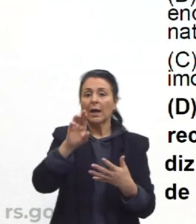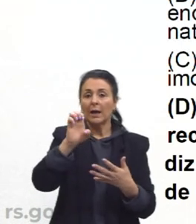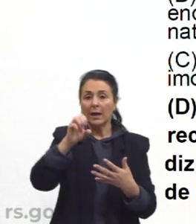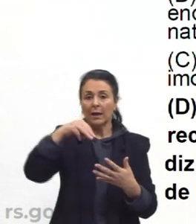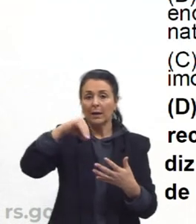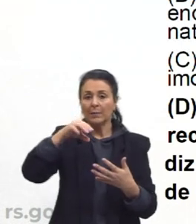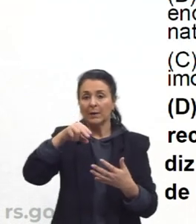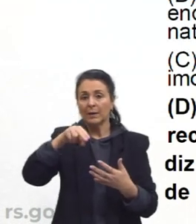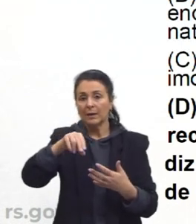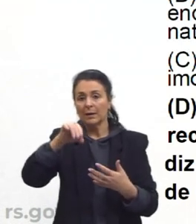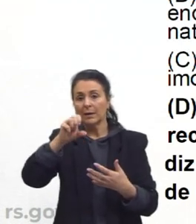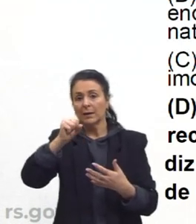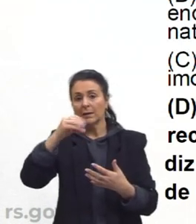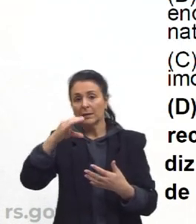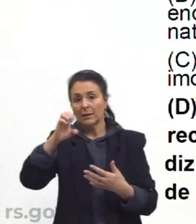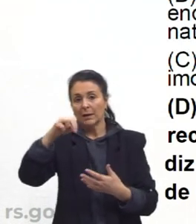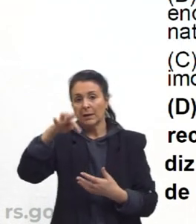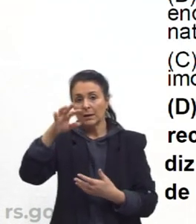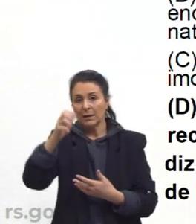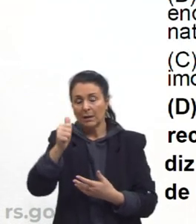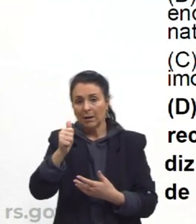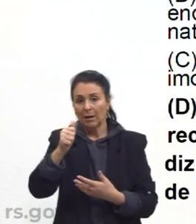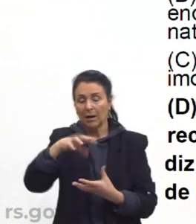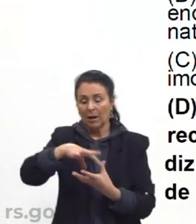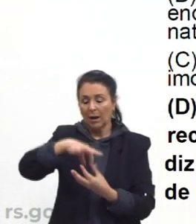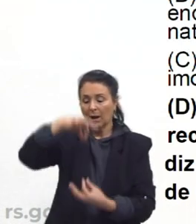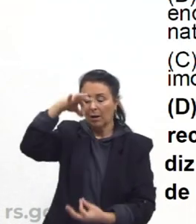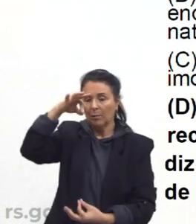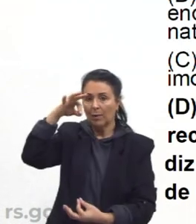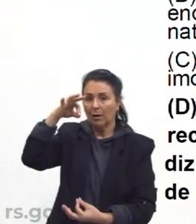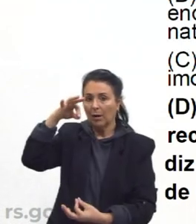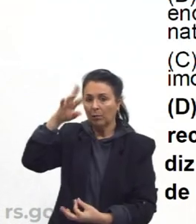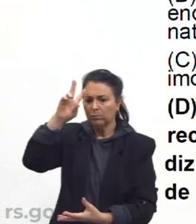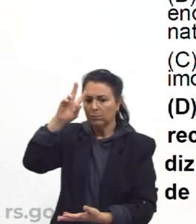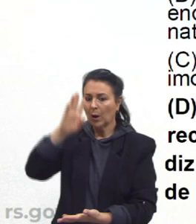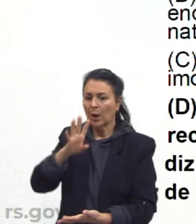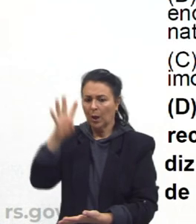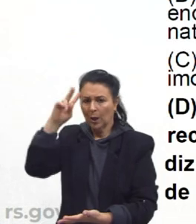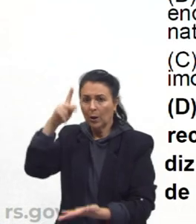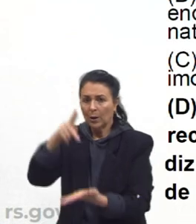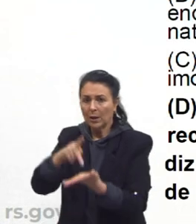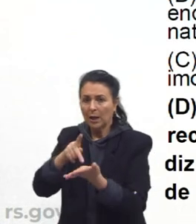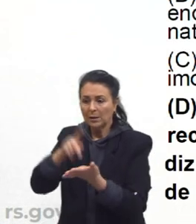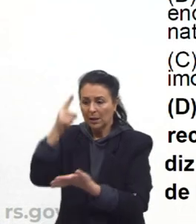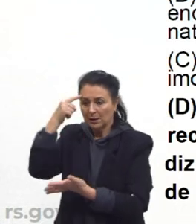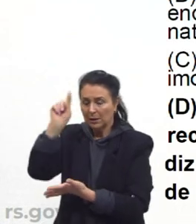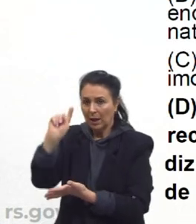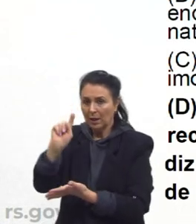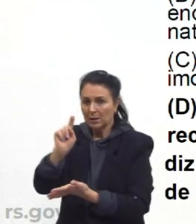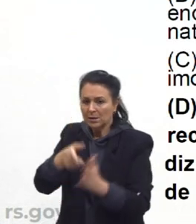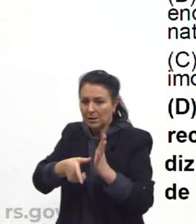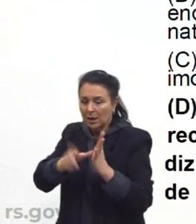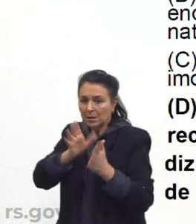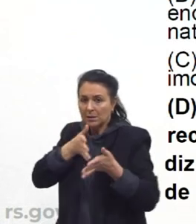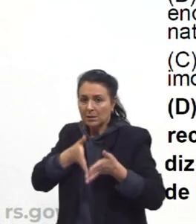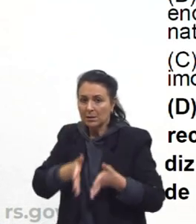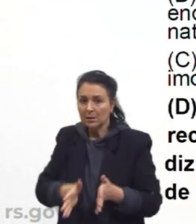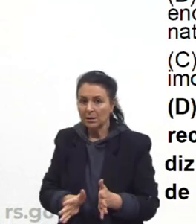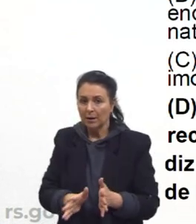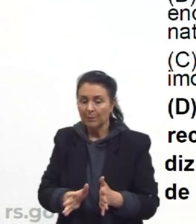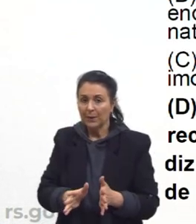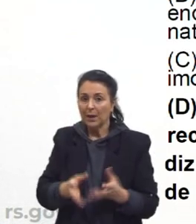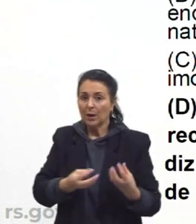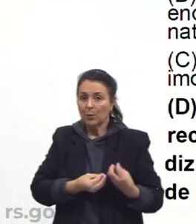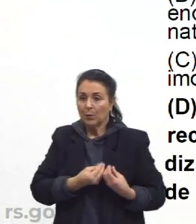alma lembra né a reconhece as ideias que ela contém entrou antes de nascer e para